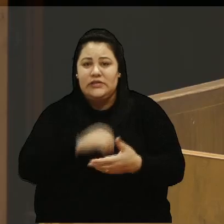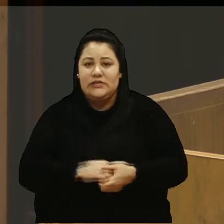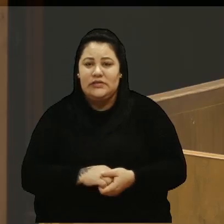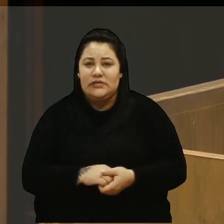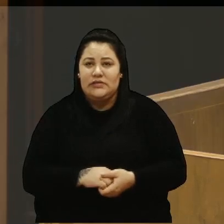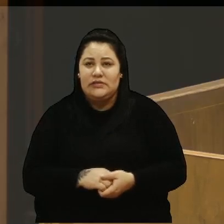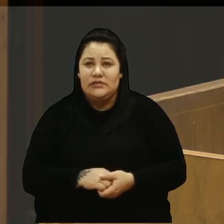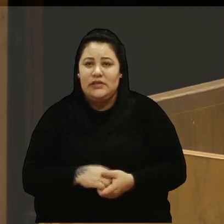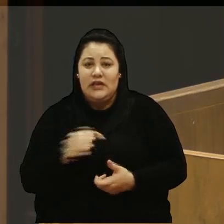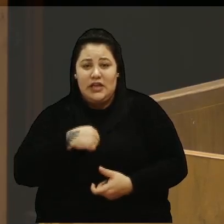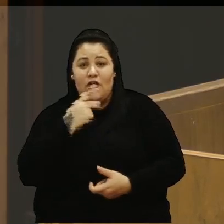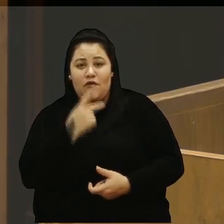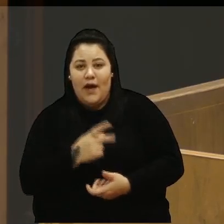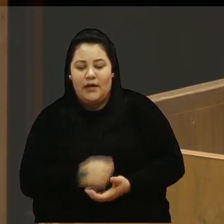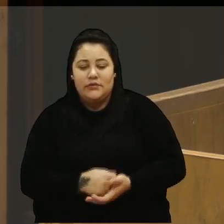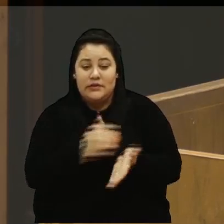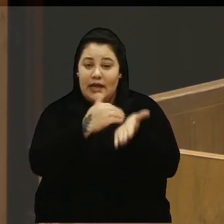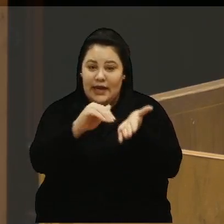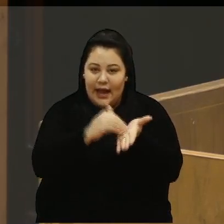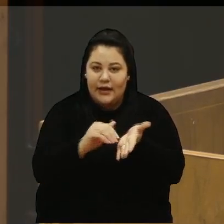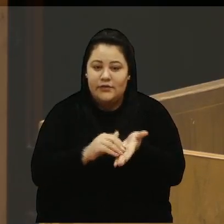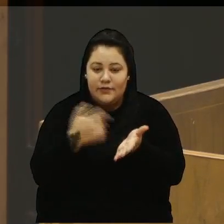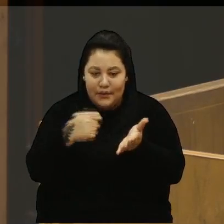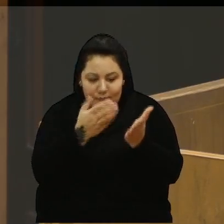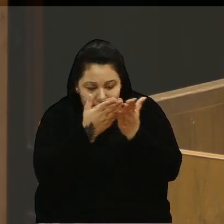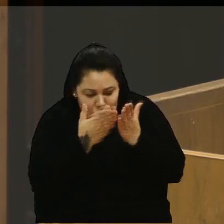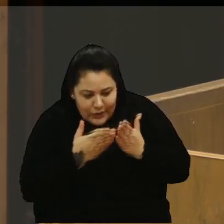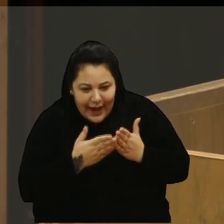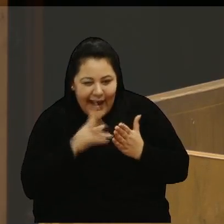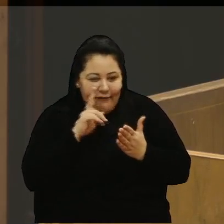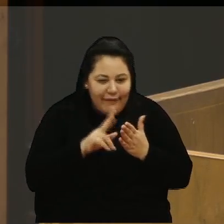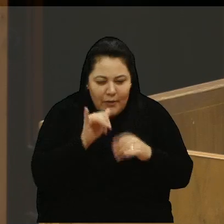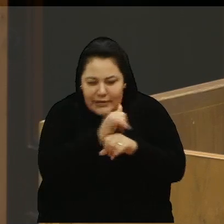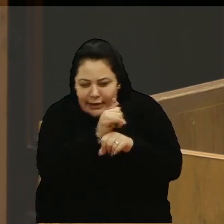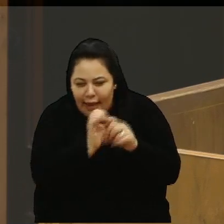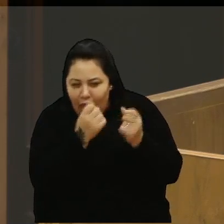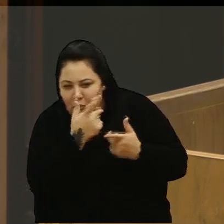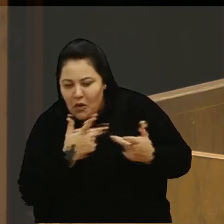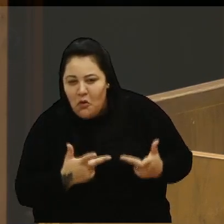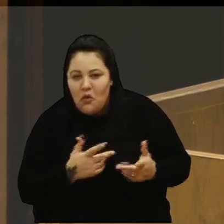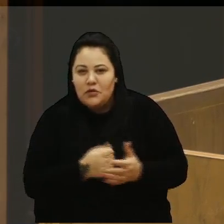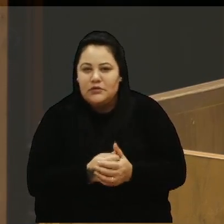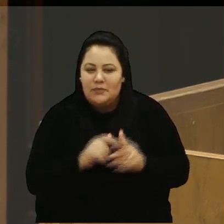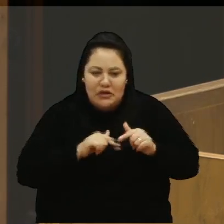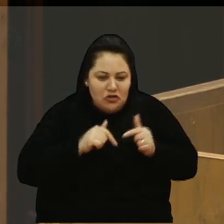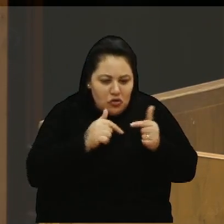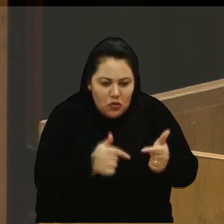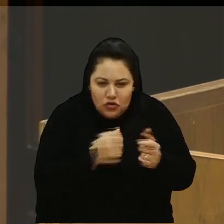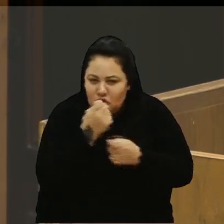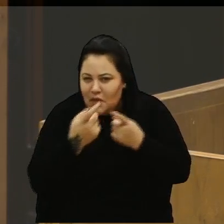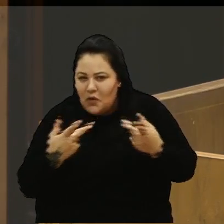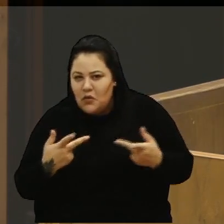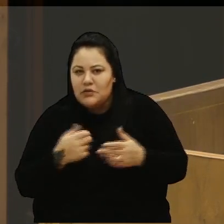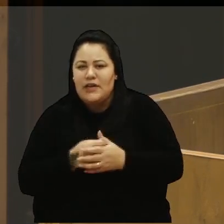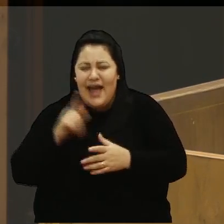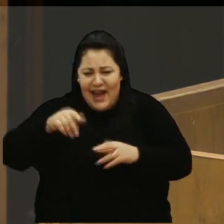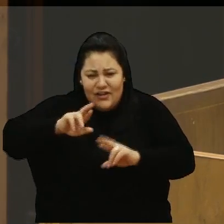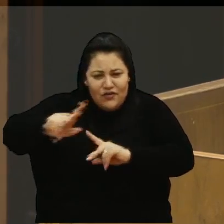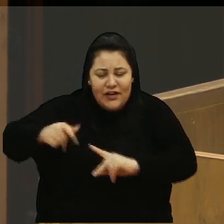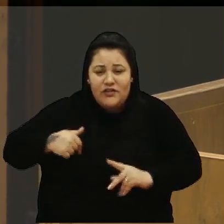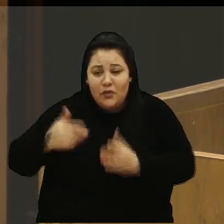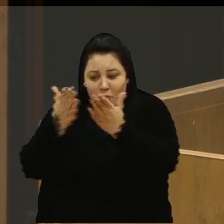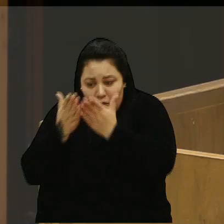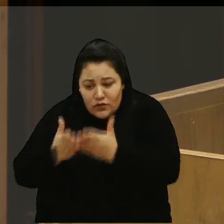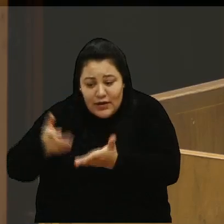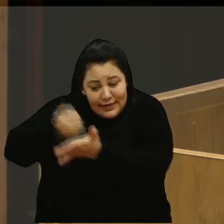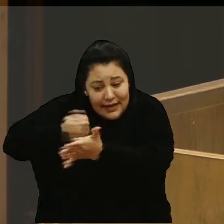falo o seguinte, secretário, vamos estudar uma medida. É uma medida avançada, sim, mas vamos estudar essa